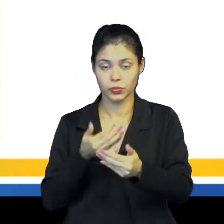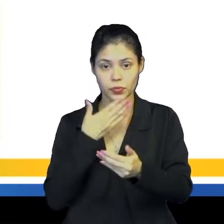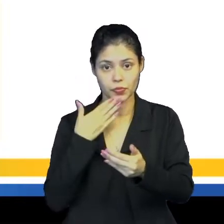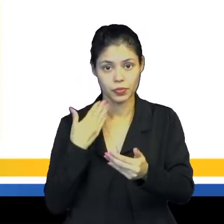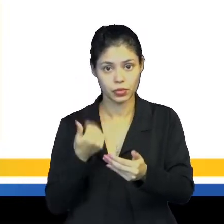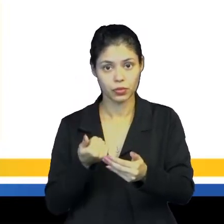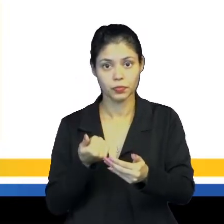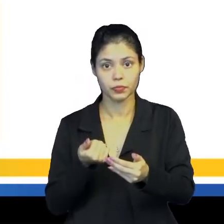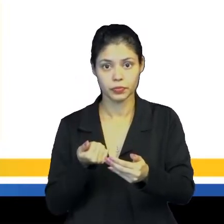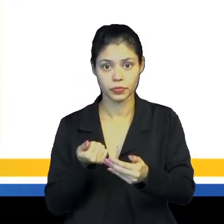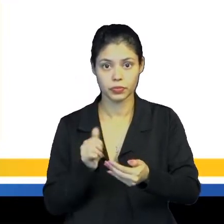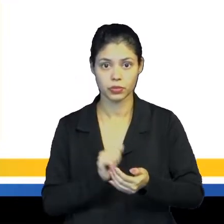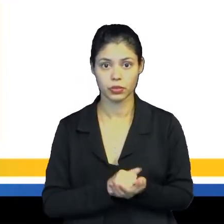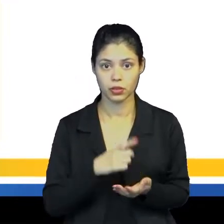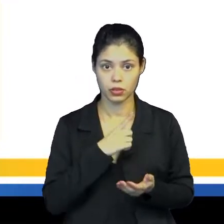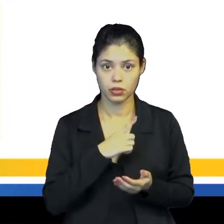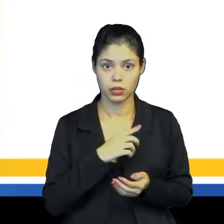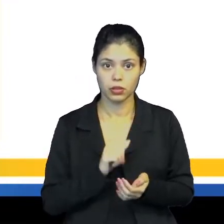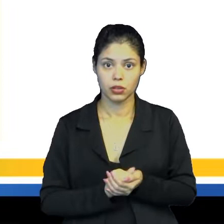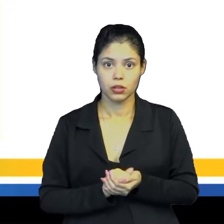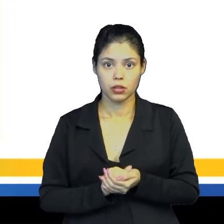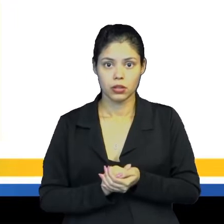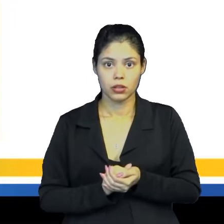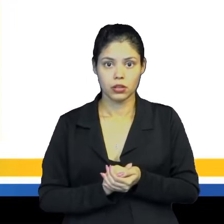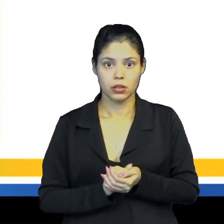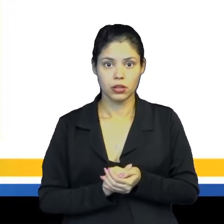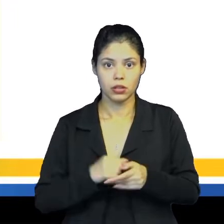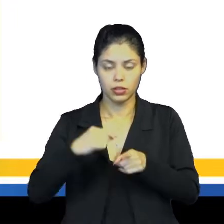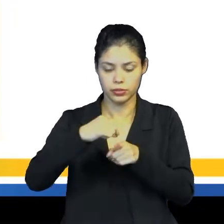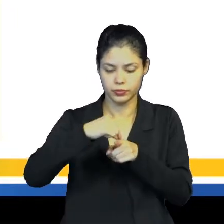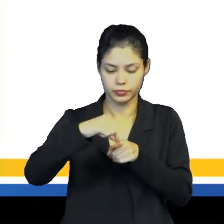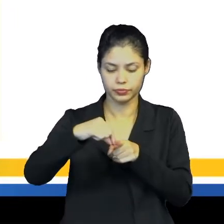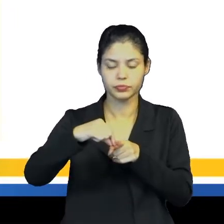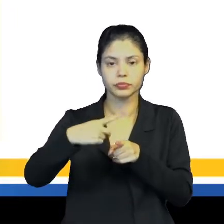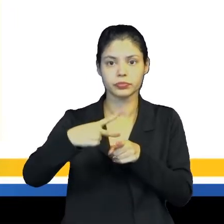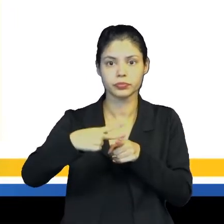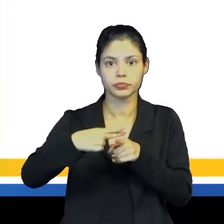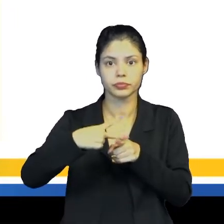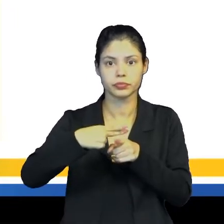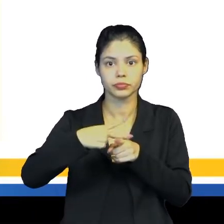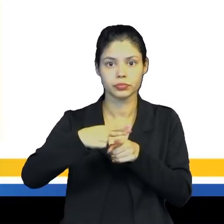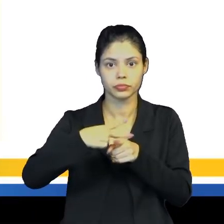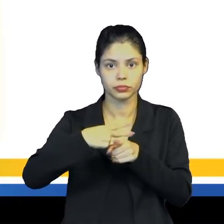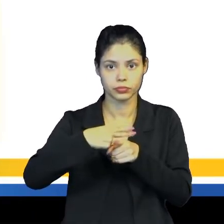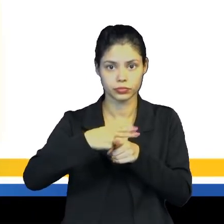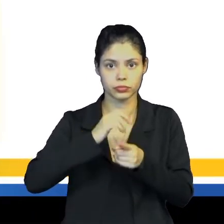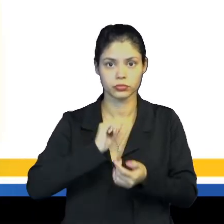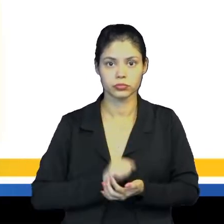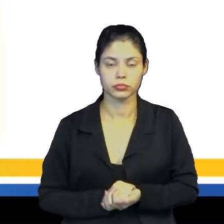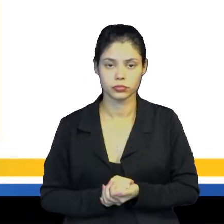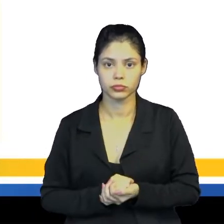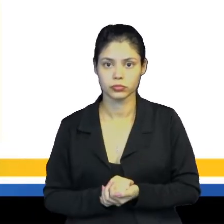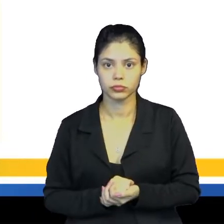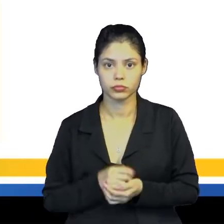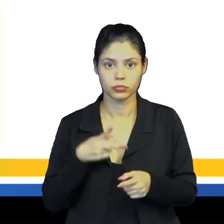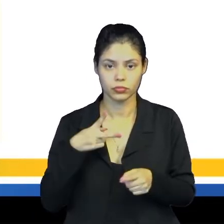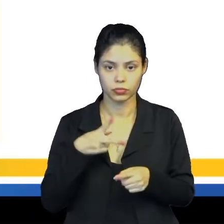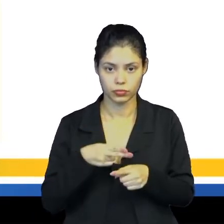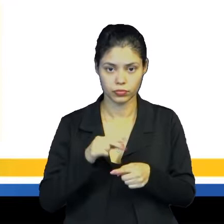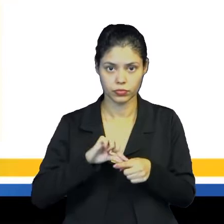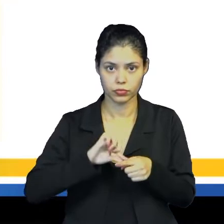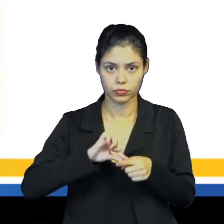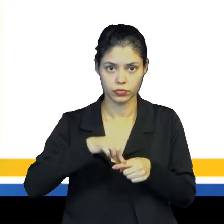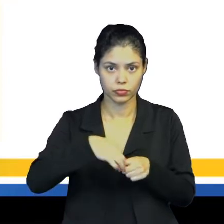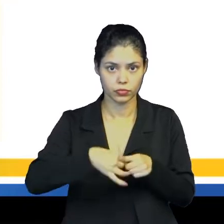higienização melhor, existe aí esse processo de exposição da glande, onde é feita uma circuncisão, ou seja, é feito um